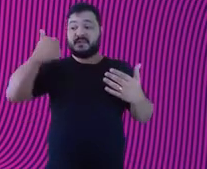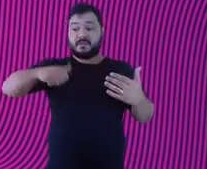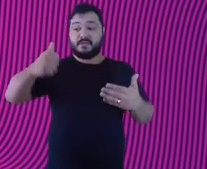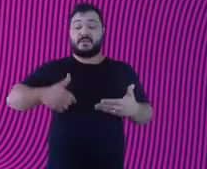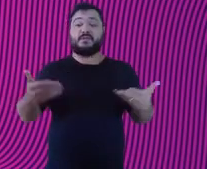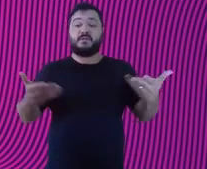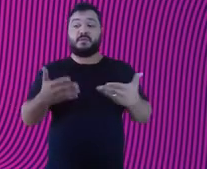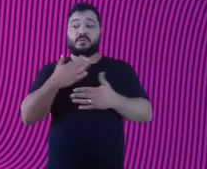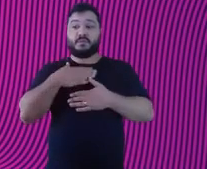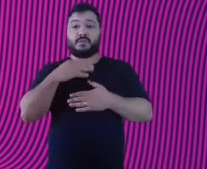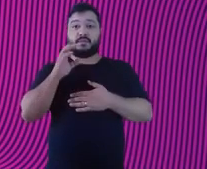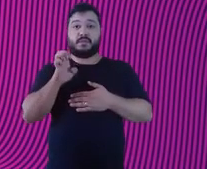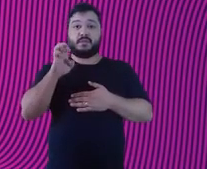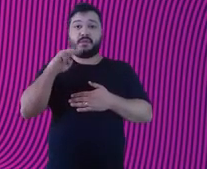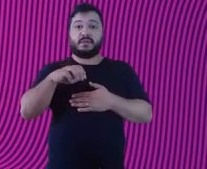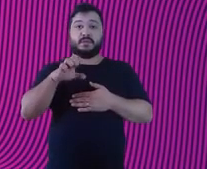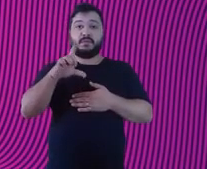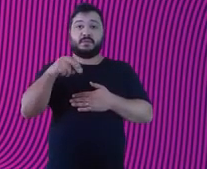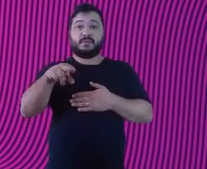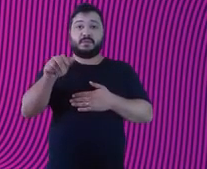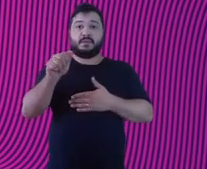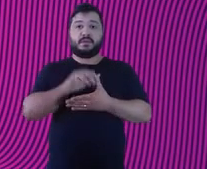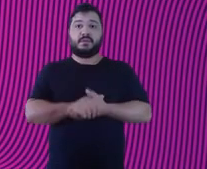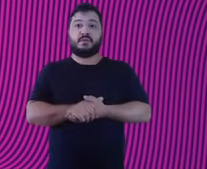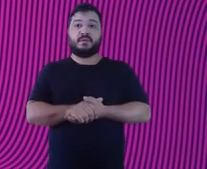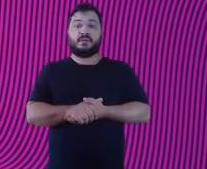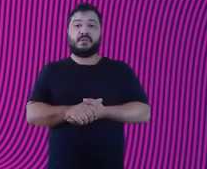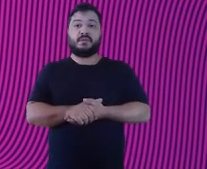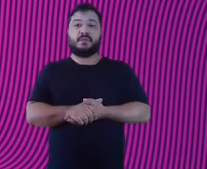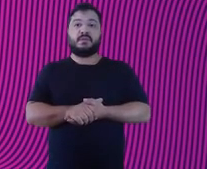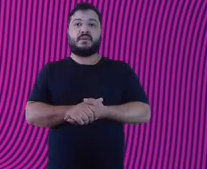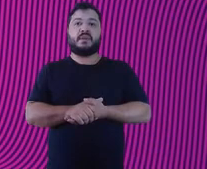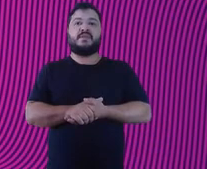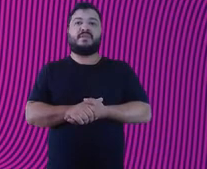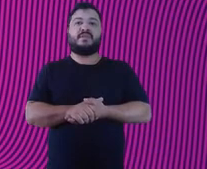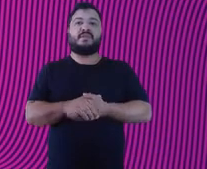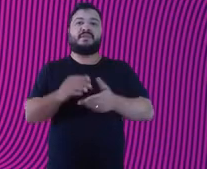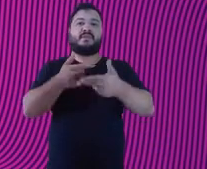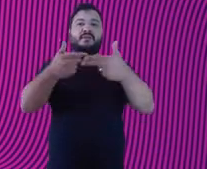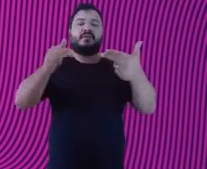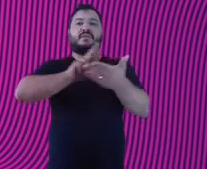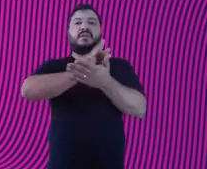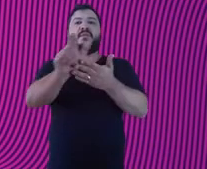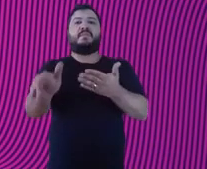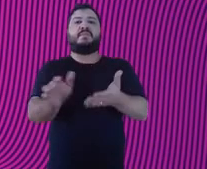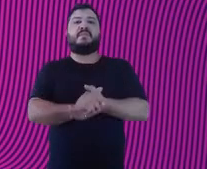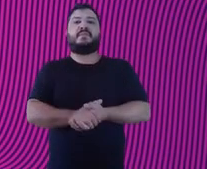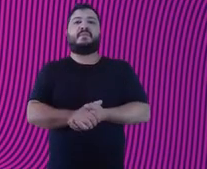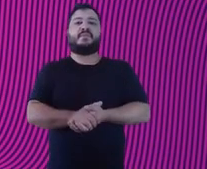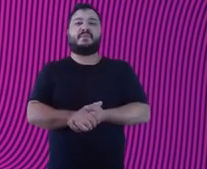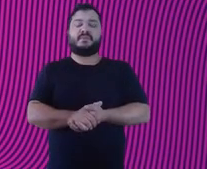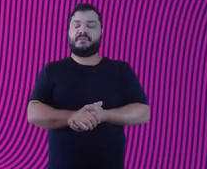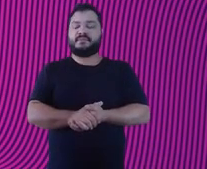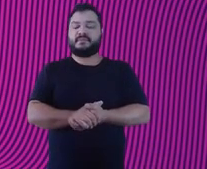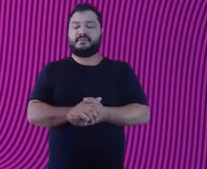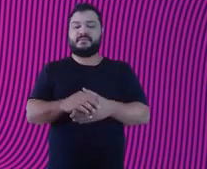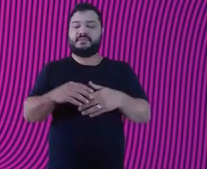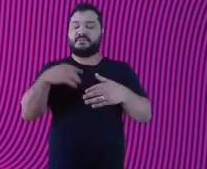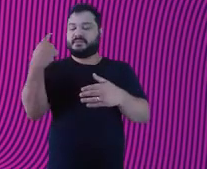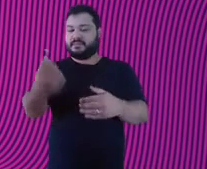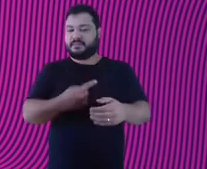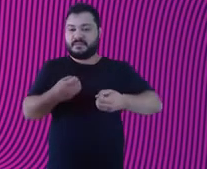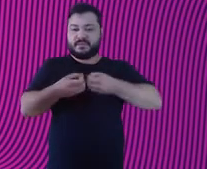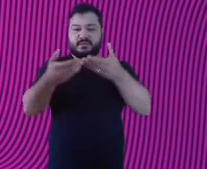no mieloma, em que a gente tem múltiplas opções de tratamento e a gente oferecer